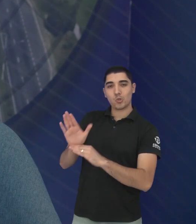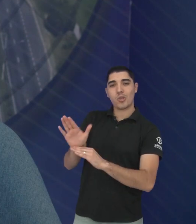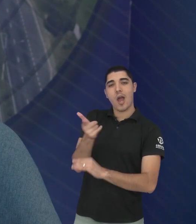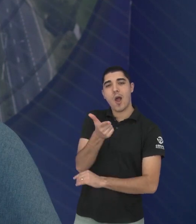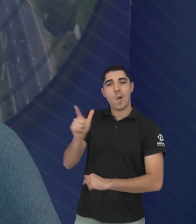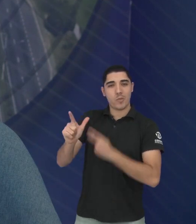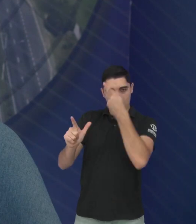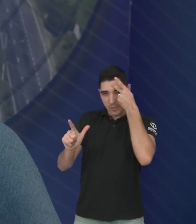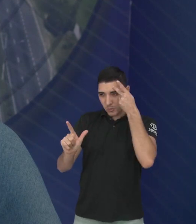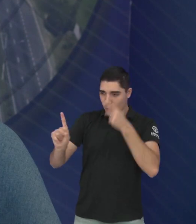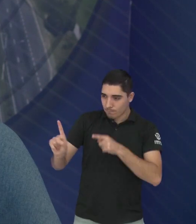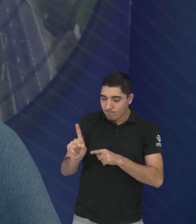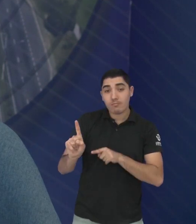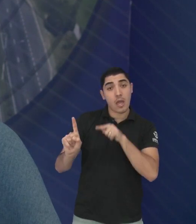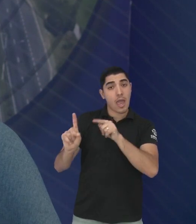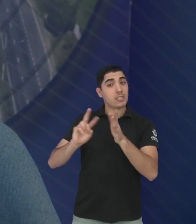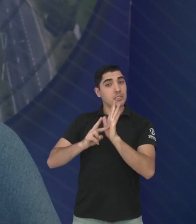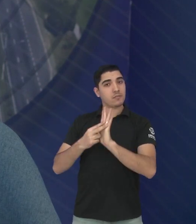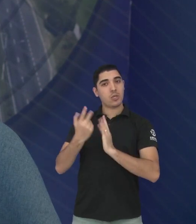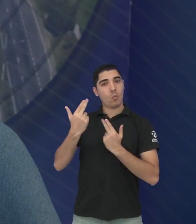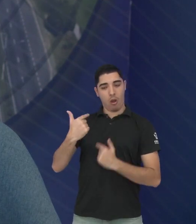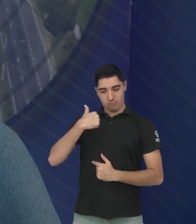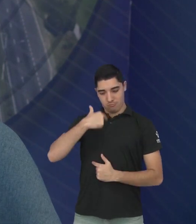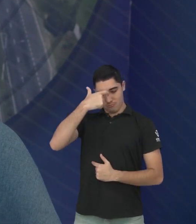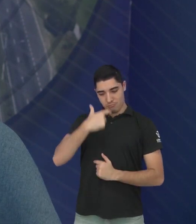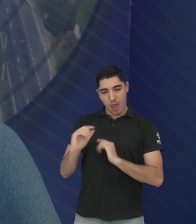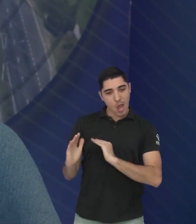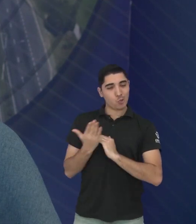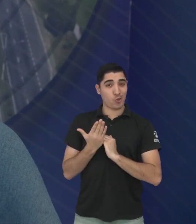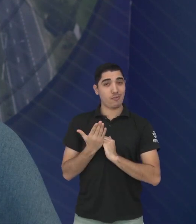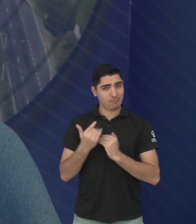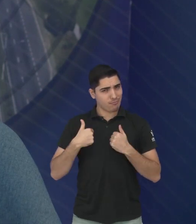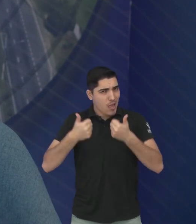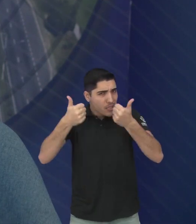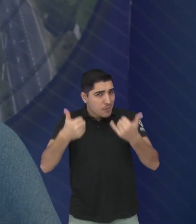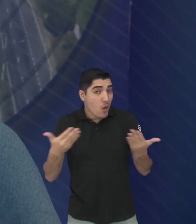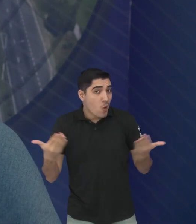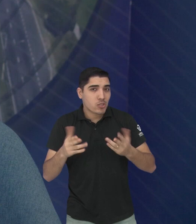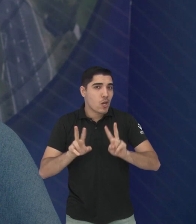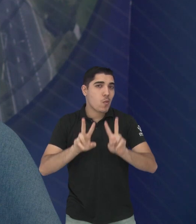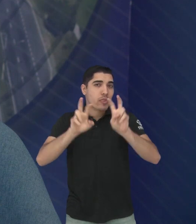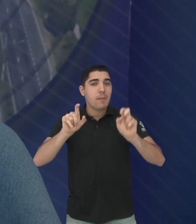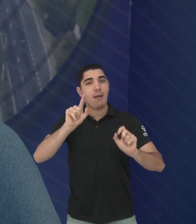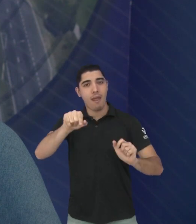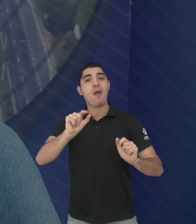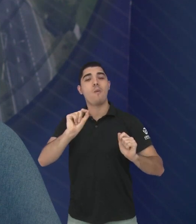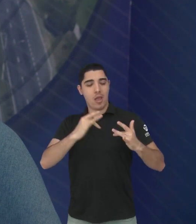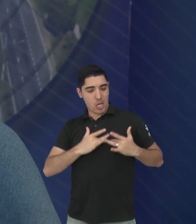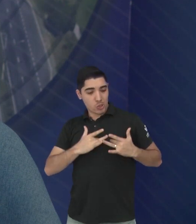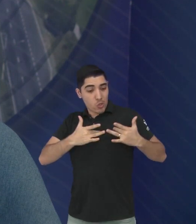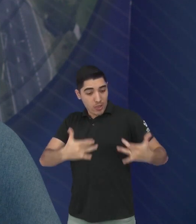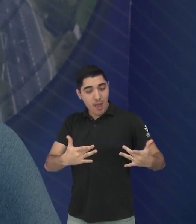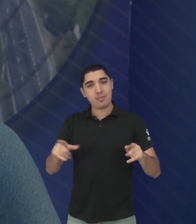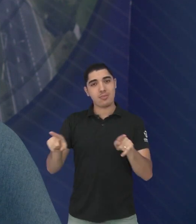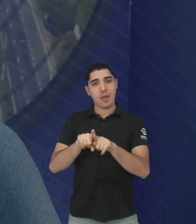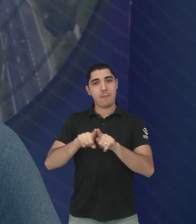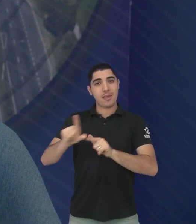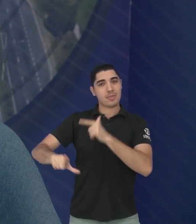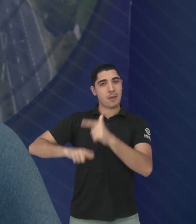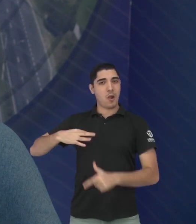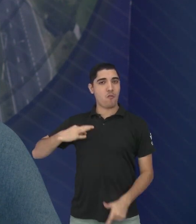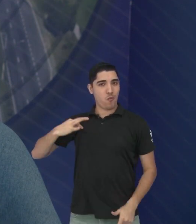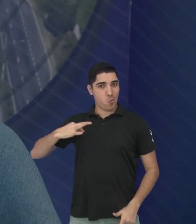Ajudar o outro também é uma forma de ajudar a si mesmo. Eu fiz essa introdução para falar do nosso tema hoje, que é solidariedade